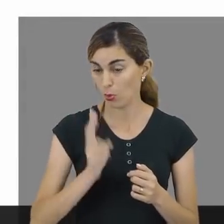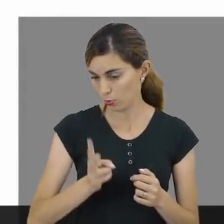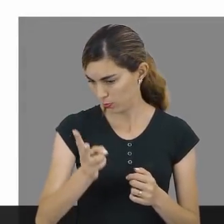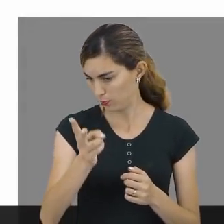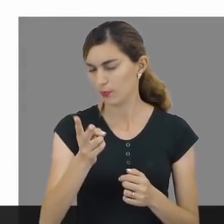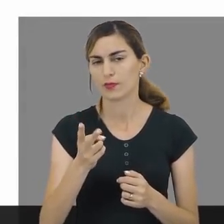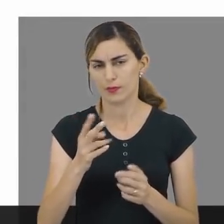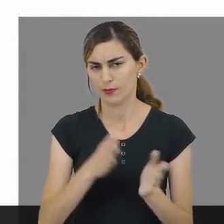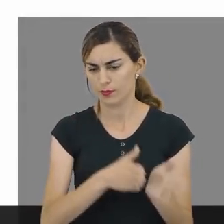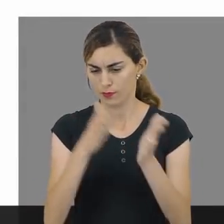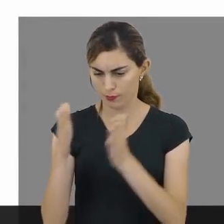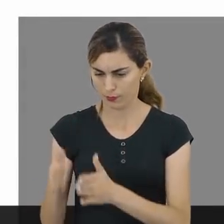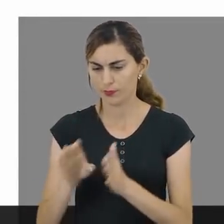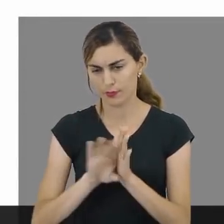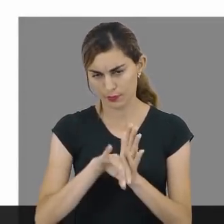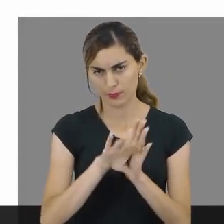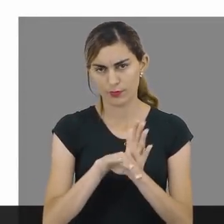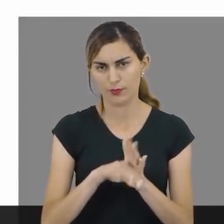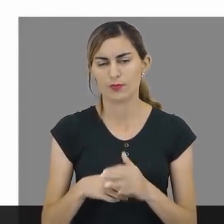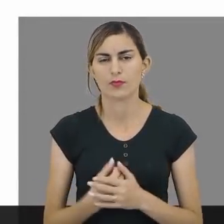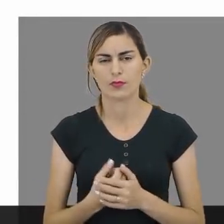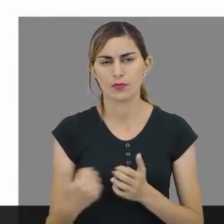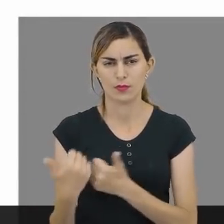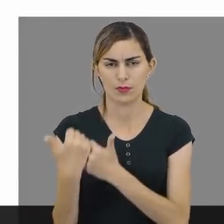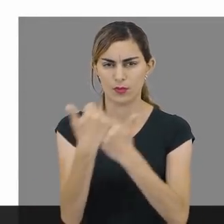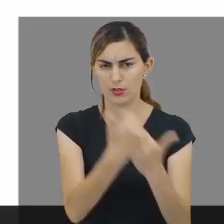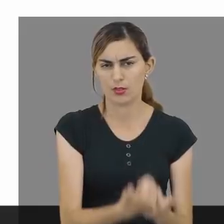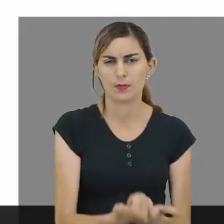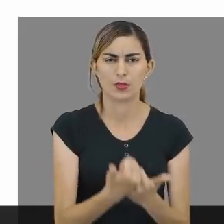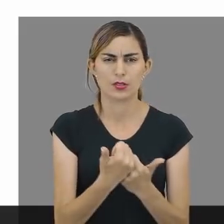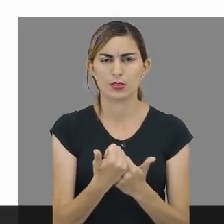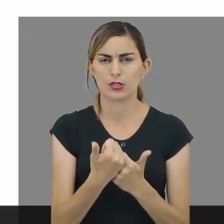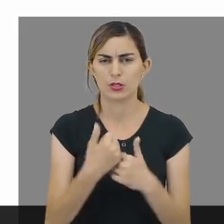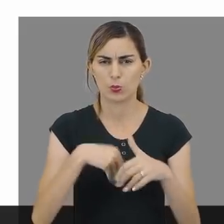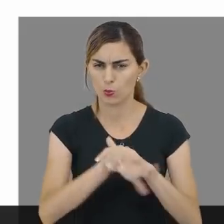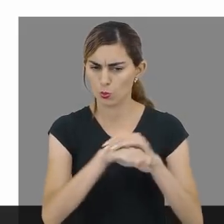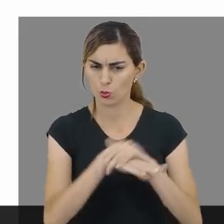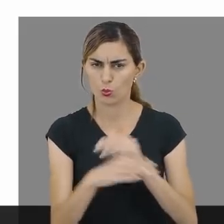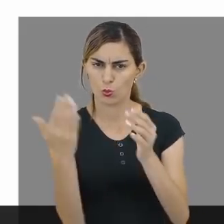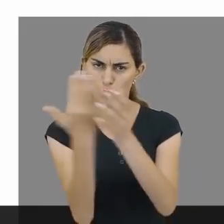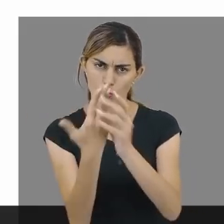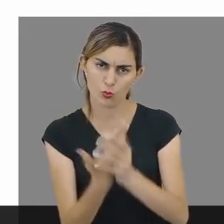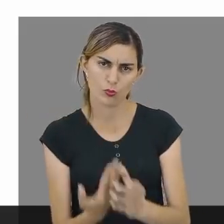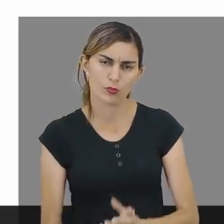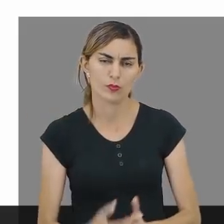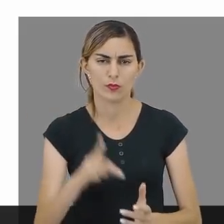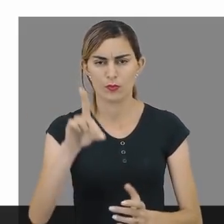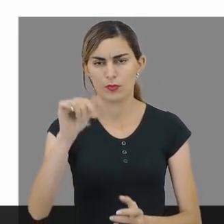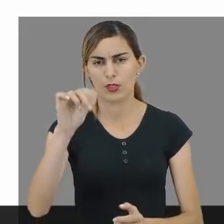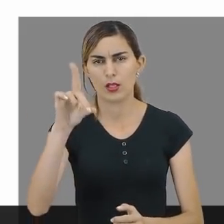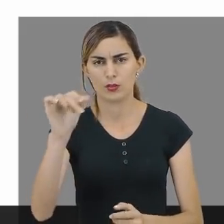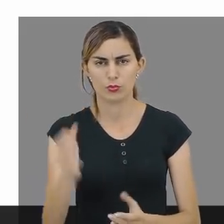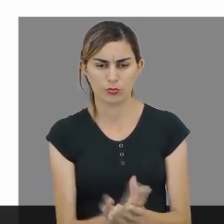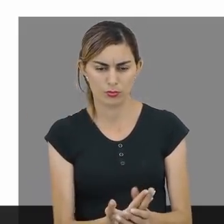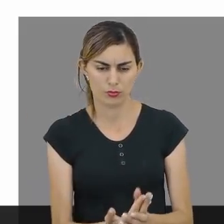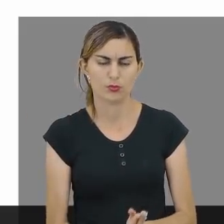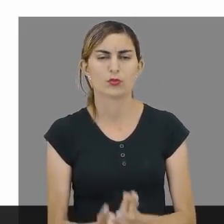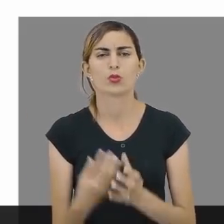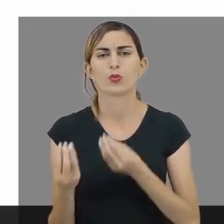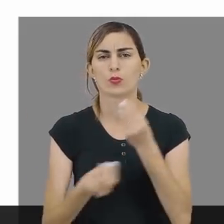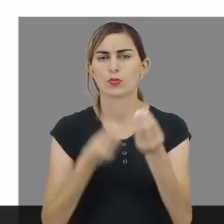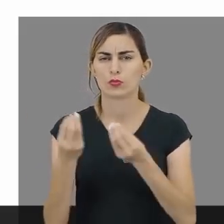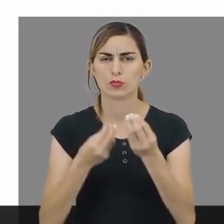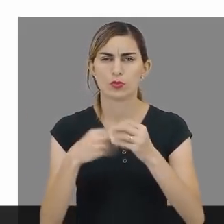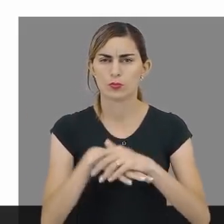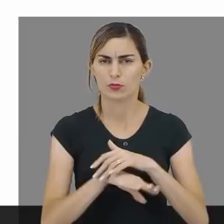Vamos continuar então para o próximo conceito. Representação e armazenamento de dados. O armazenamento e a manipulação de